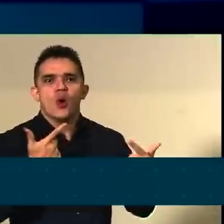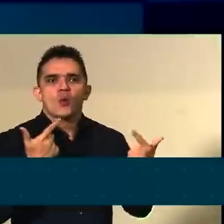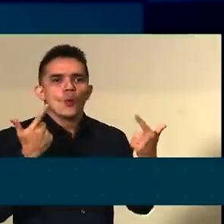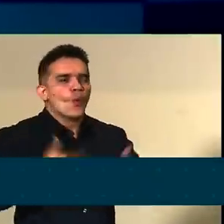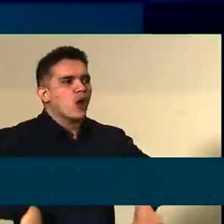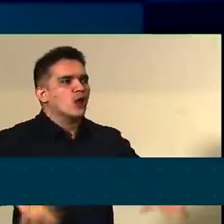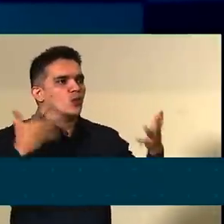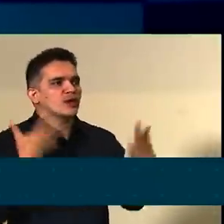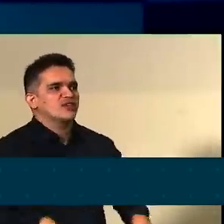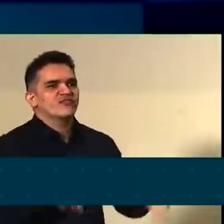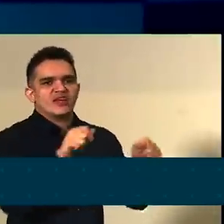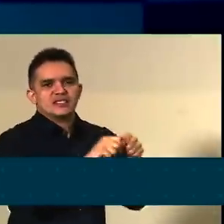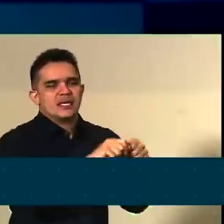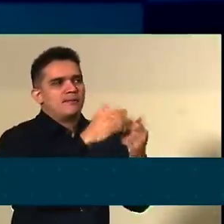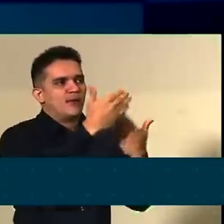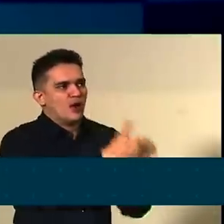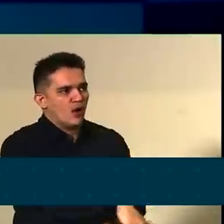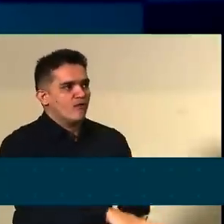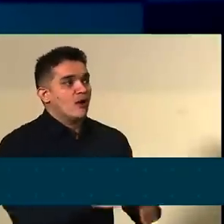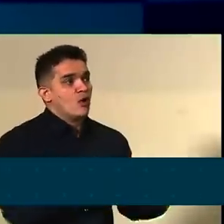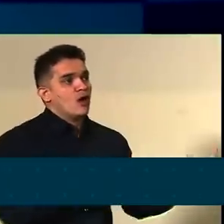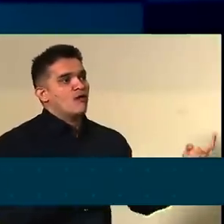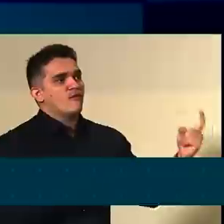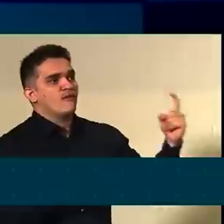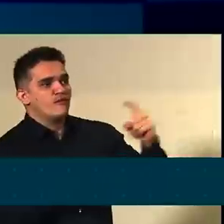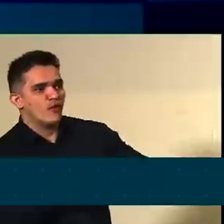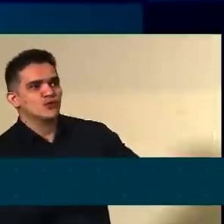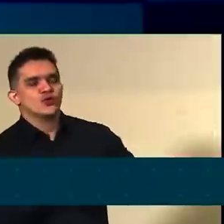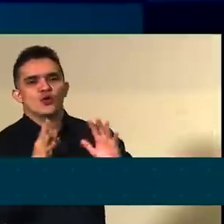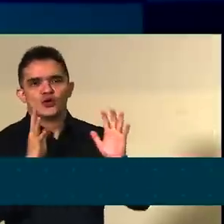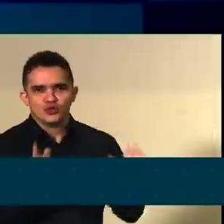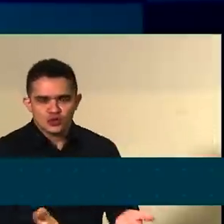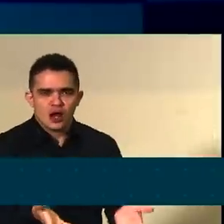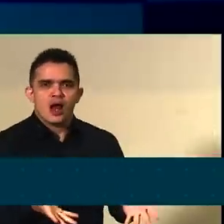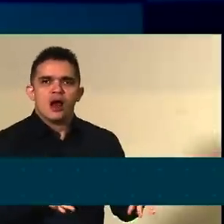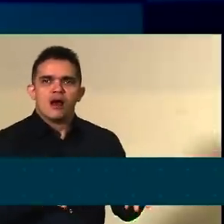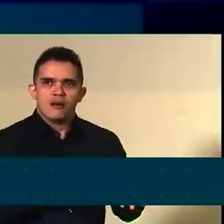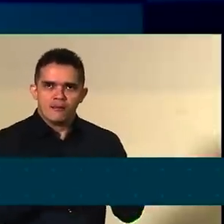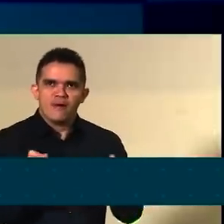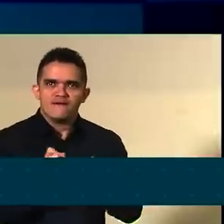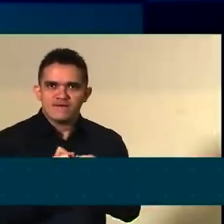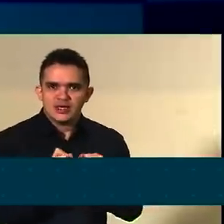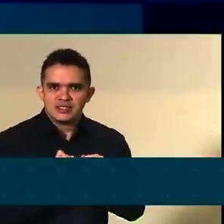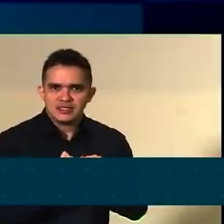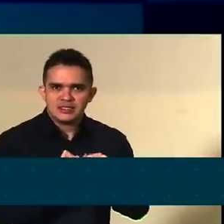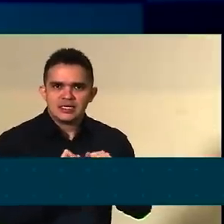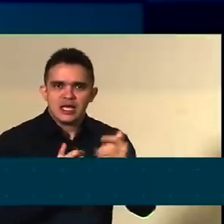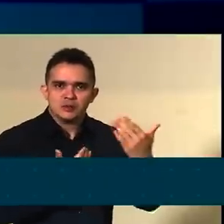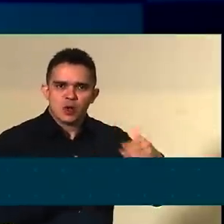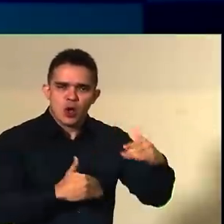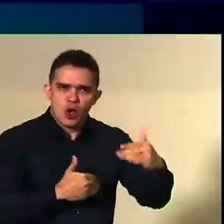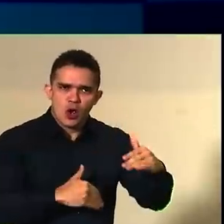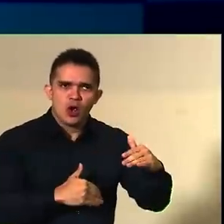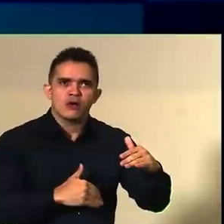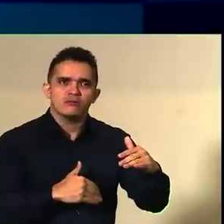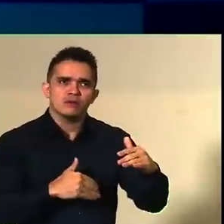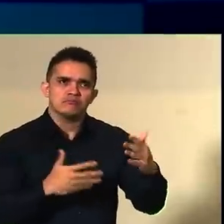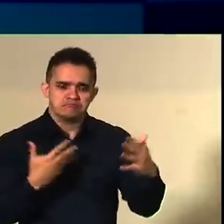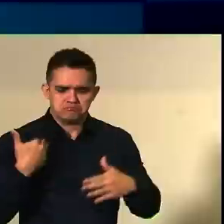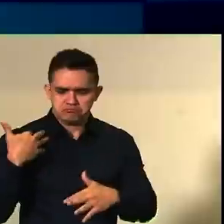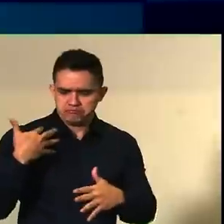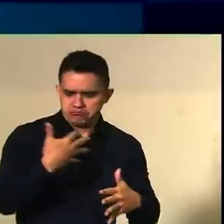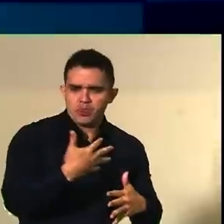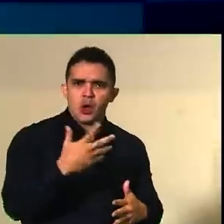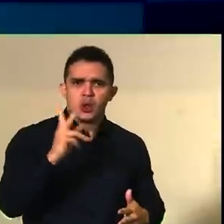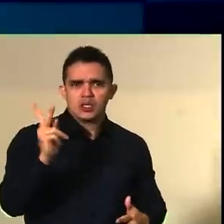situação, mas que já voltou, como nós dizíamos, que já iam retornar para os dados históricos, foi o que aconteceu nesse exame.